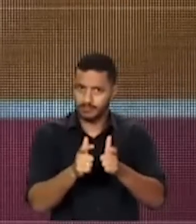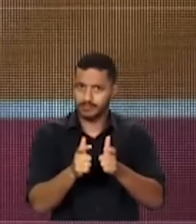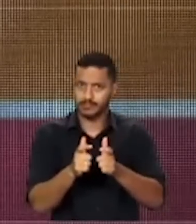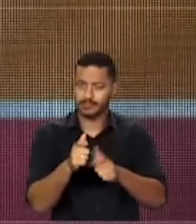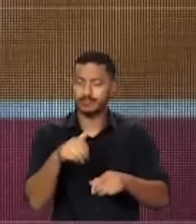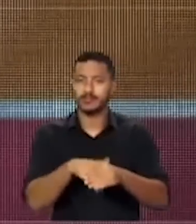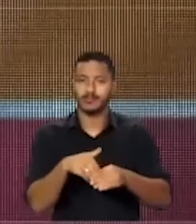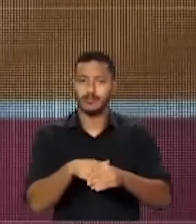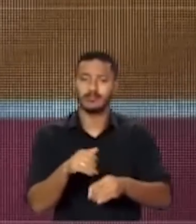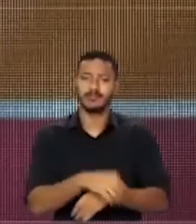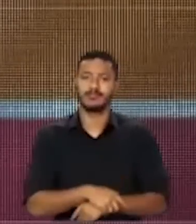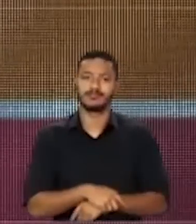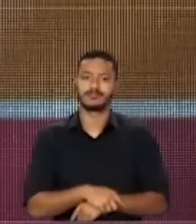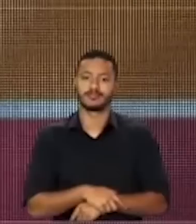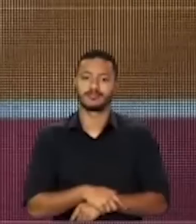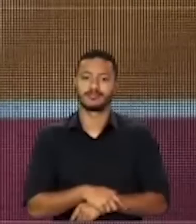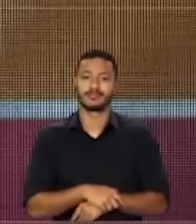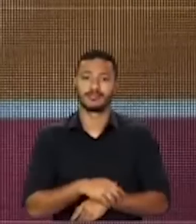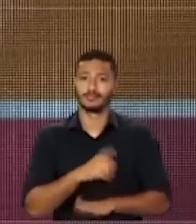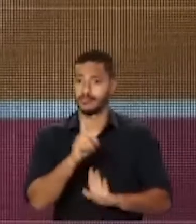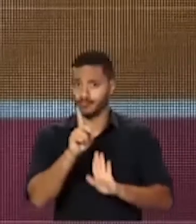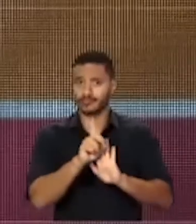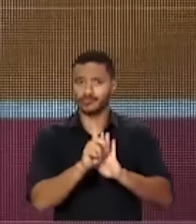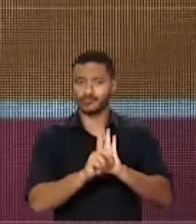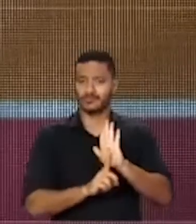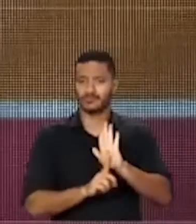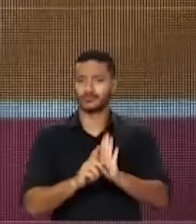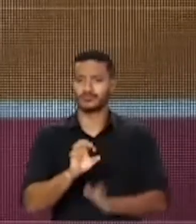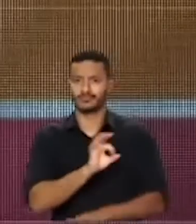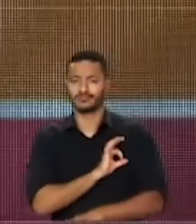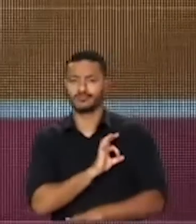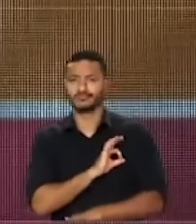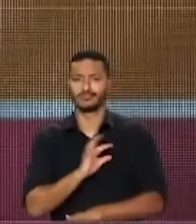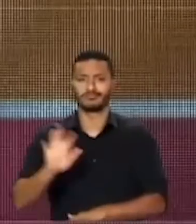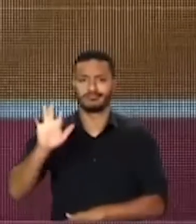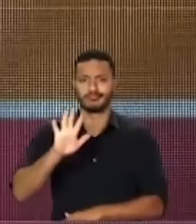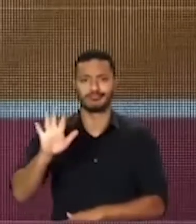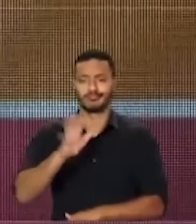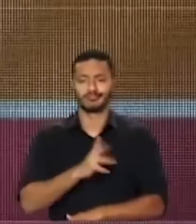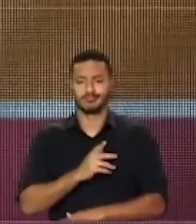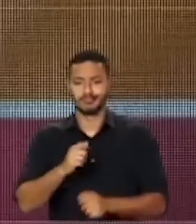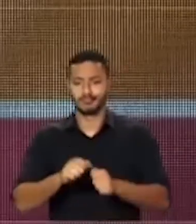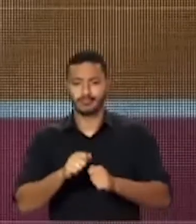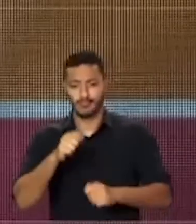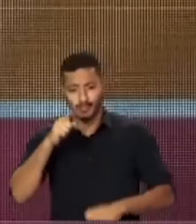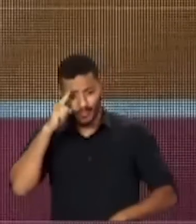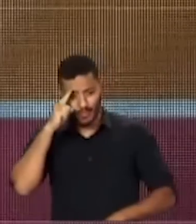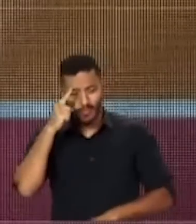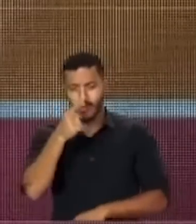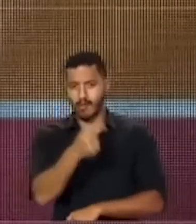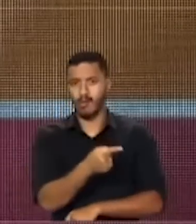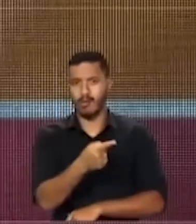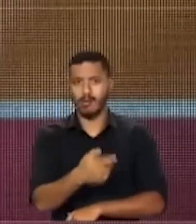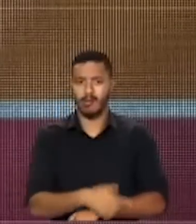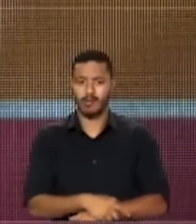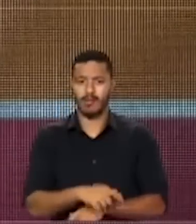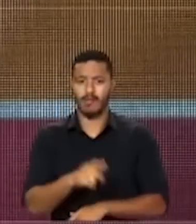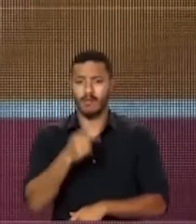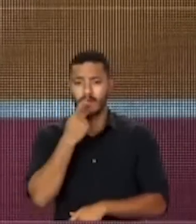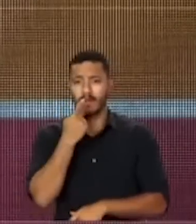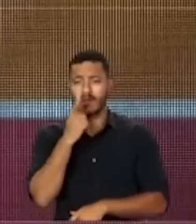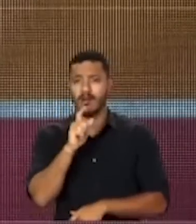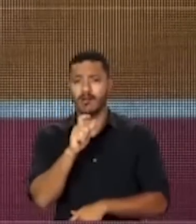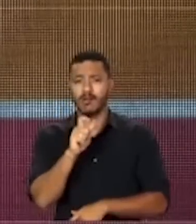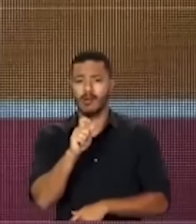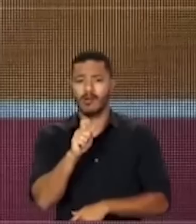de votação. O diretor da Polícia Rodoviária Federal editou uma ordem de serviço, que todos viram, dizendo